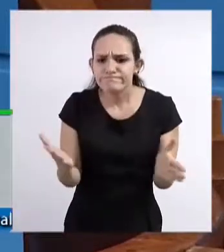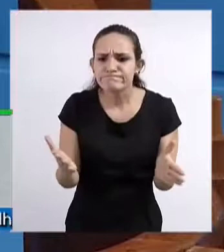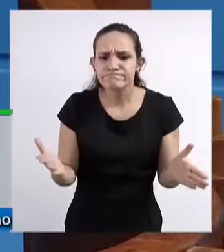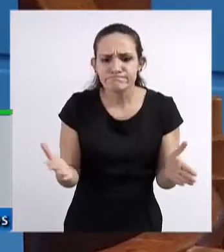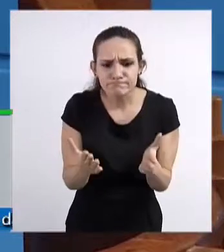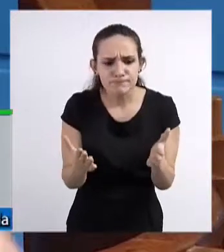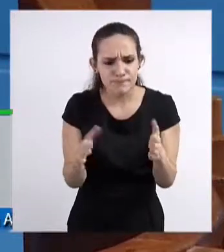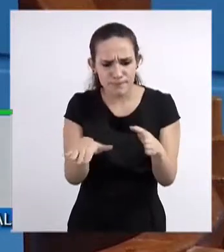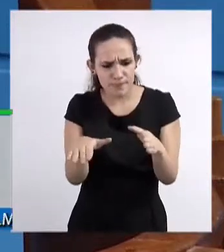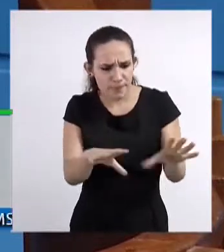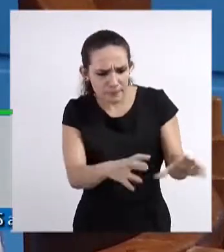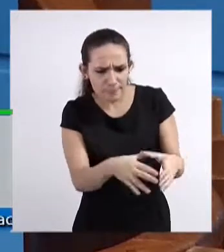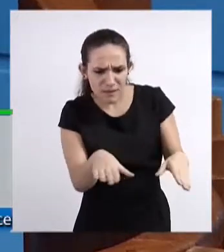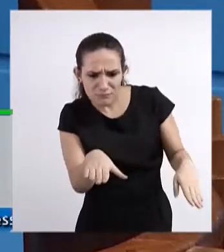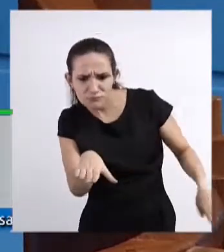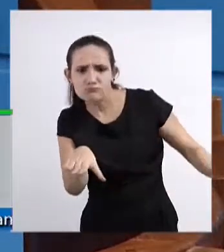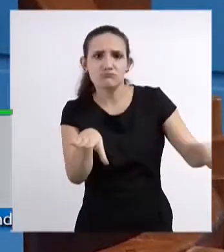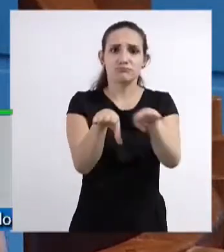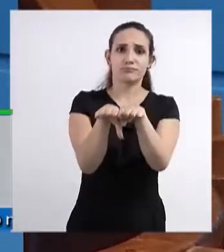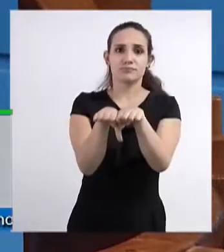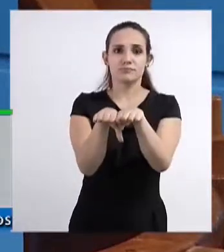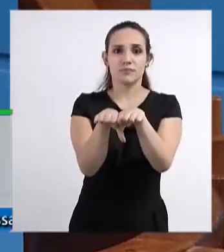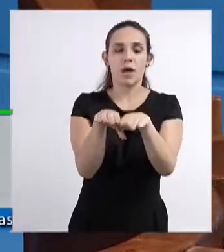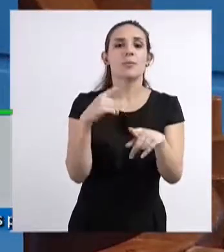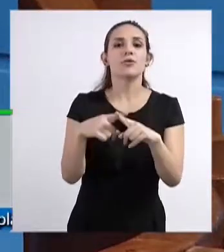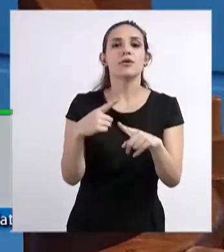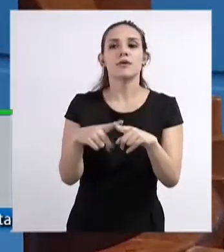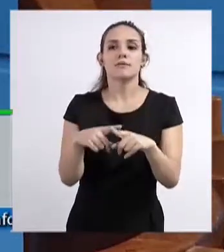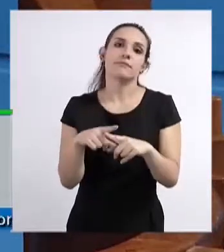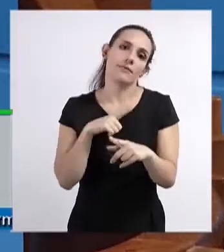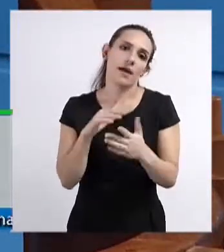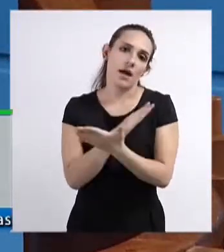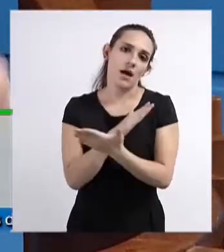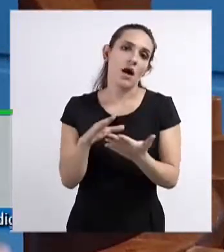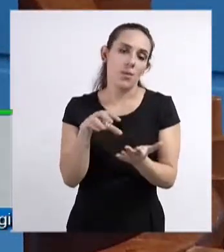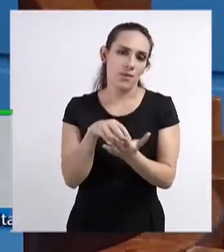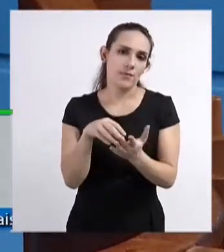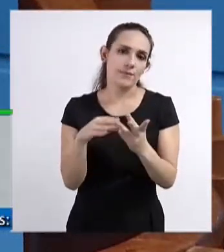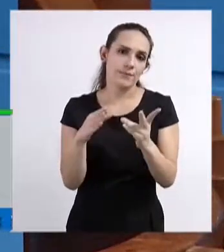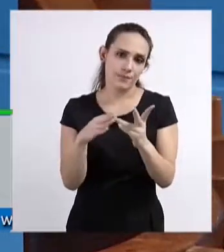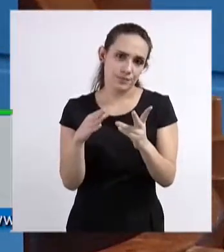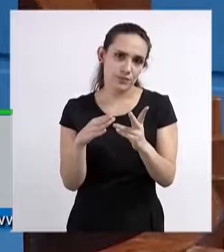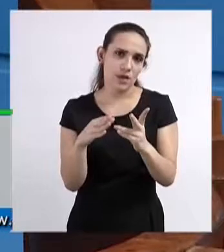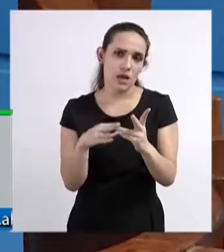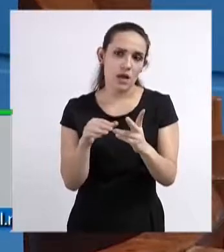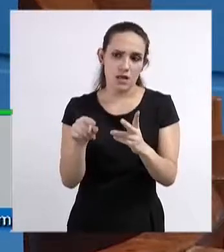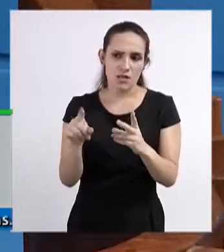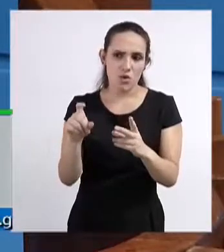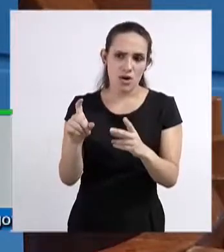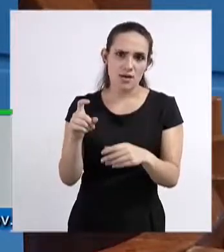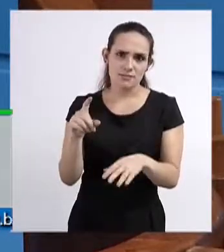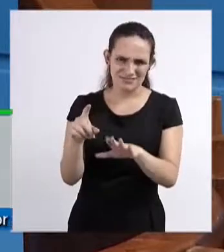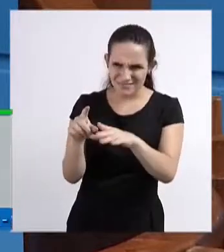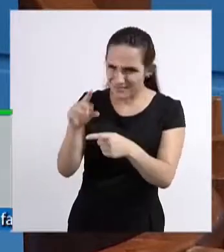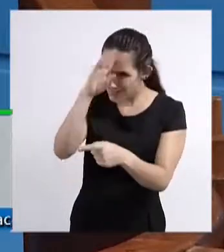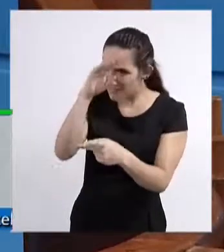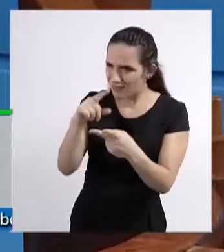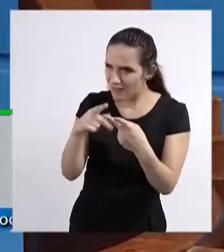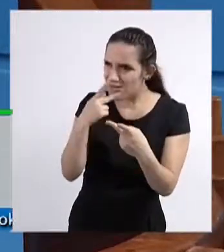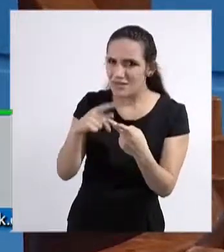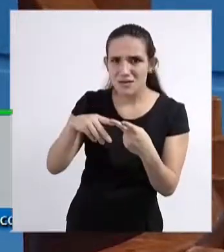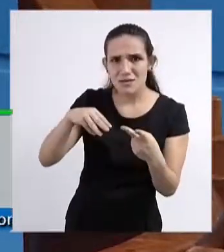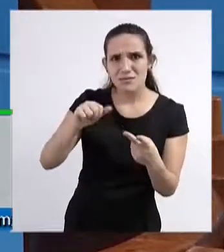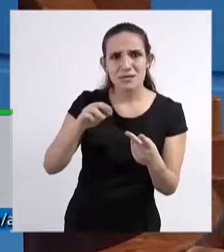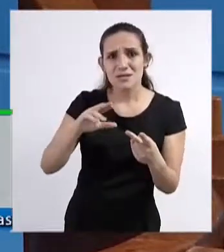a classe, porque temos aí aldeia em Dourados, como o deputado Marçal falou, o deputado Barbosinha, que são considerados